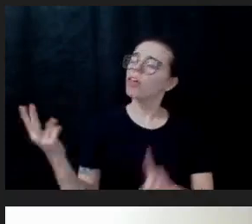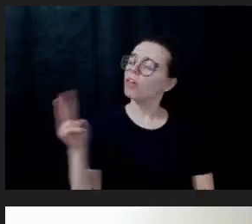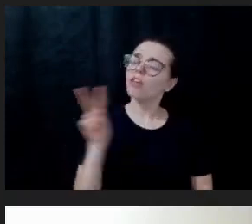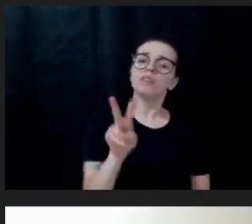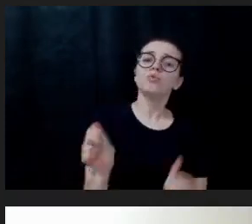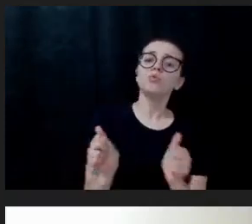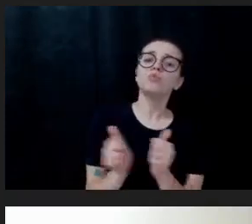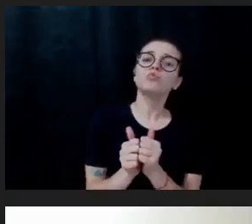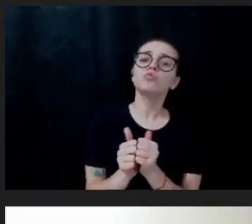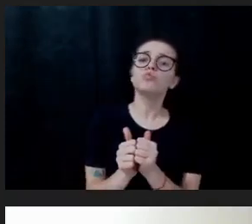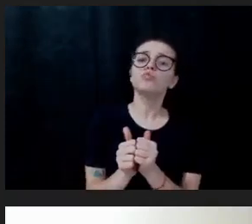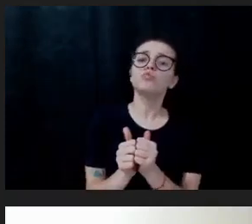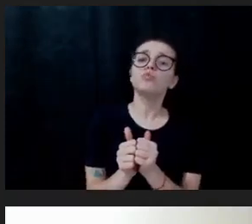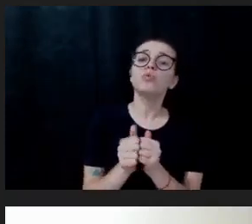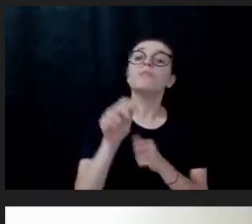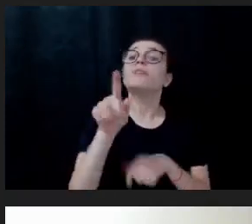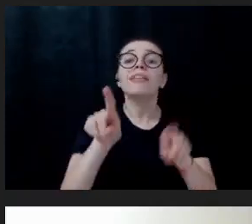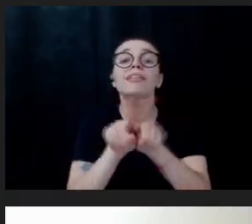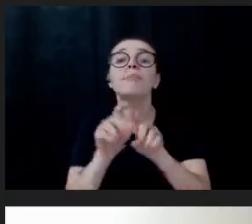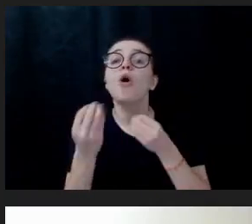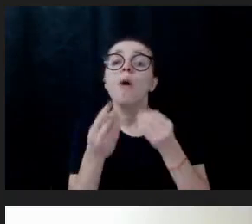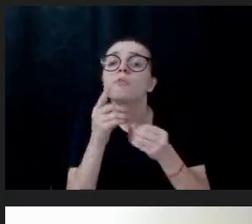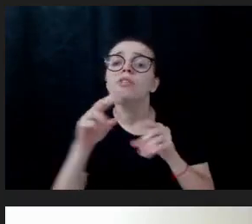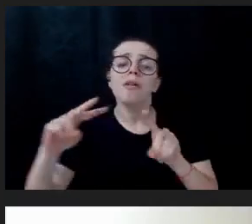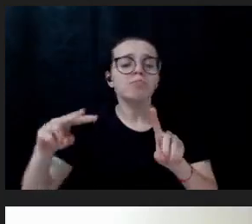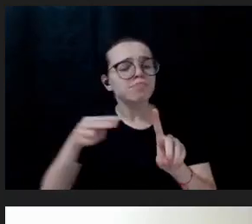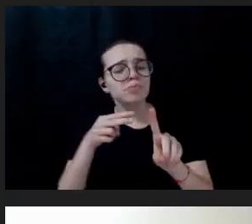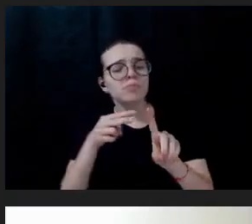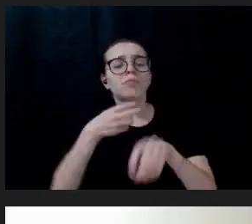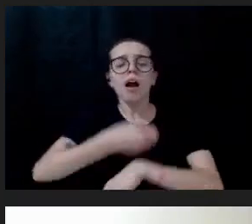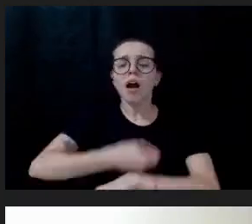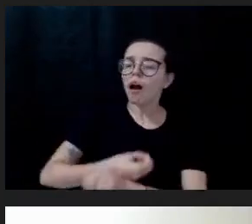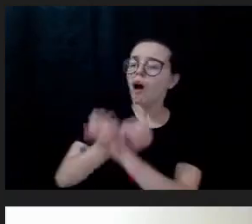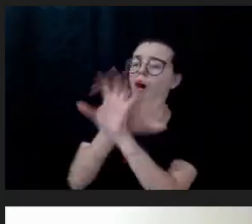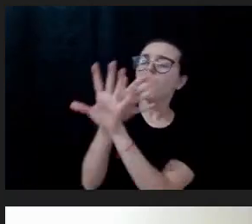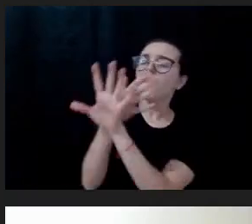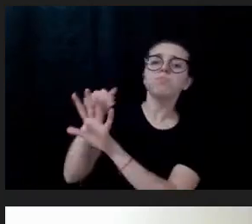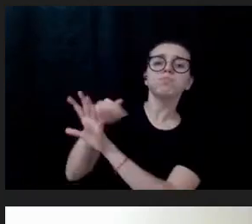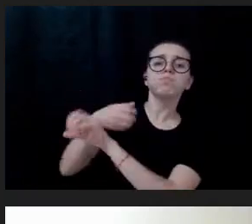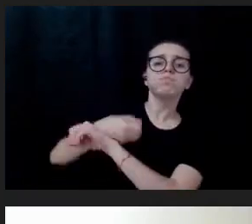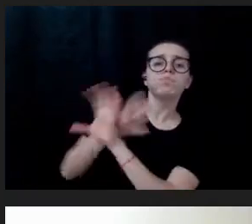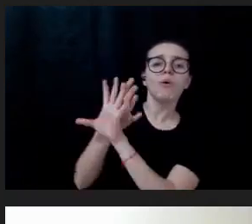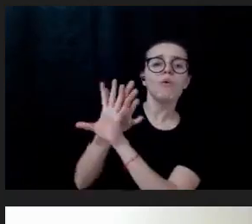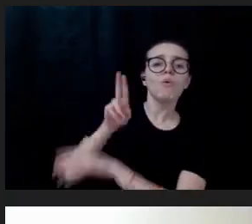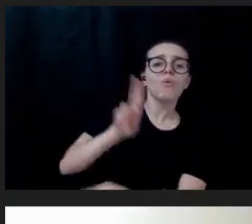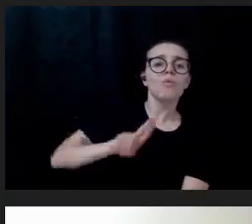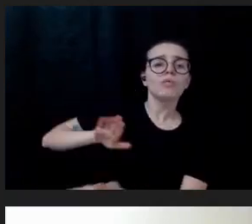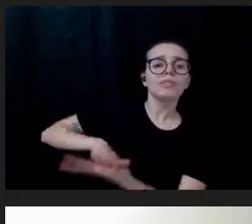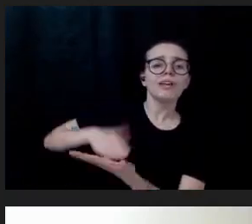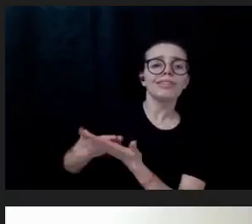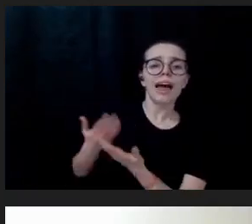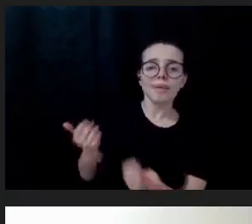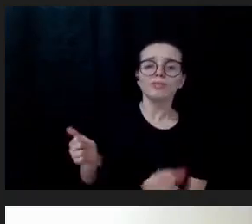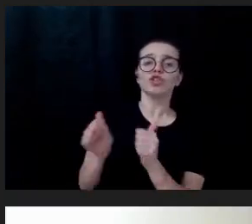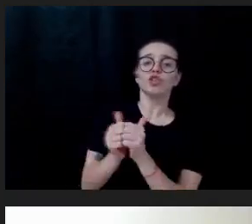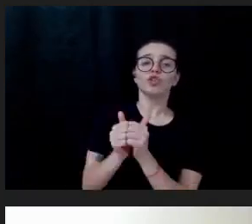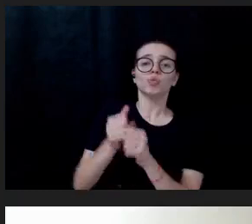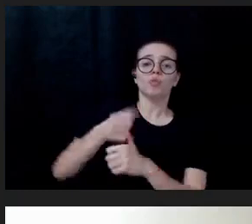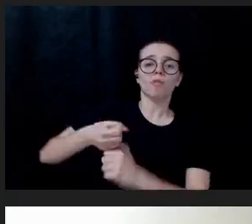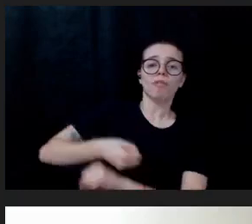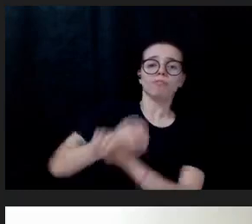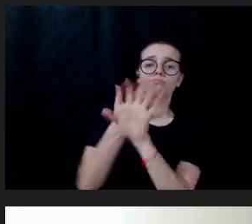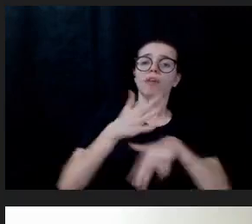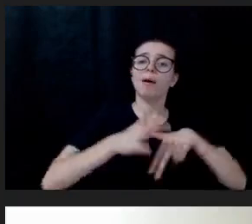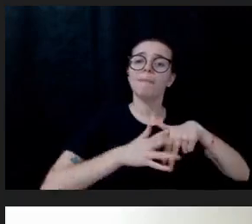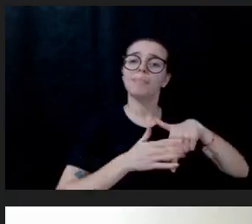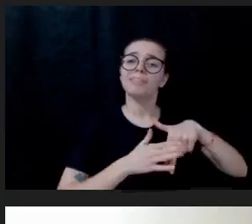via virtual por intérpretes virtualmente com o profissional fazendo a